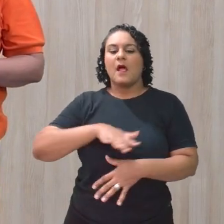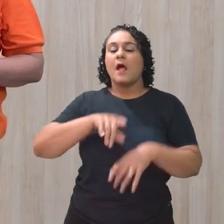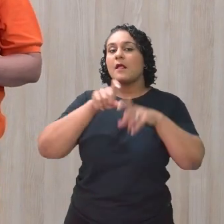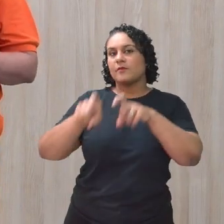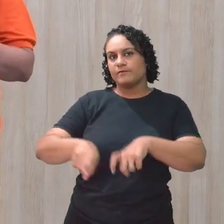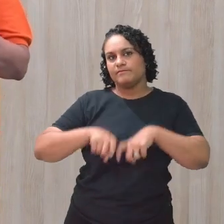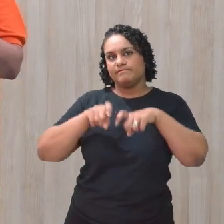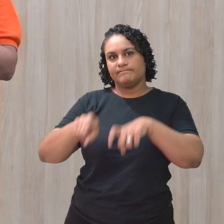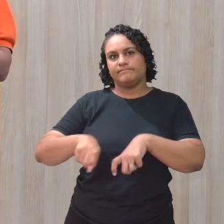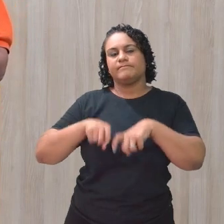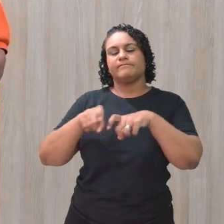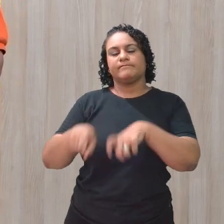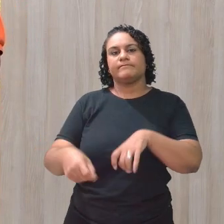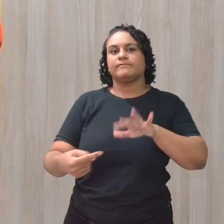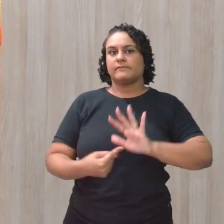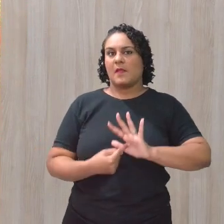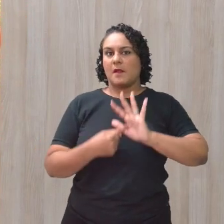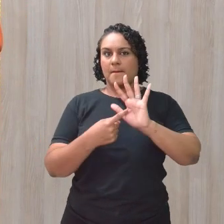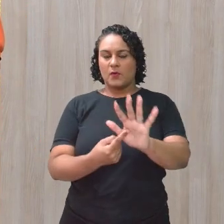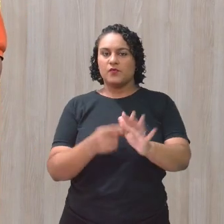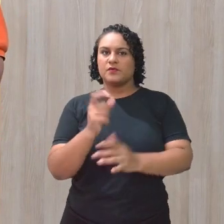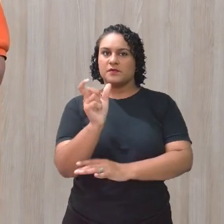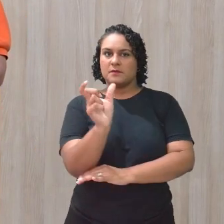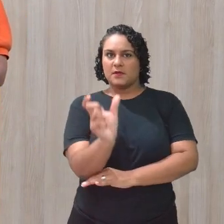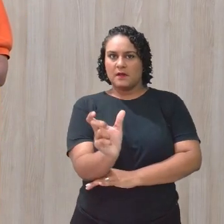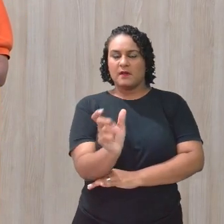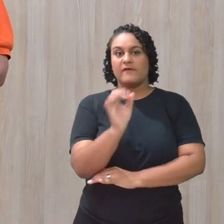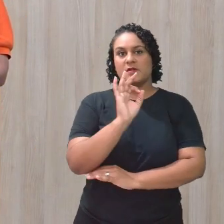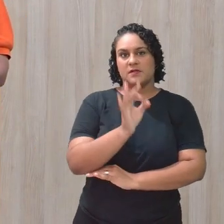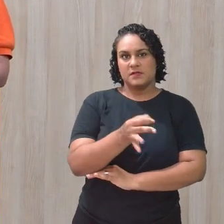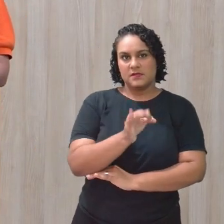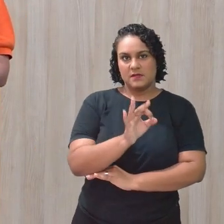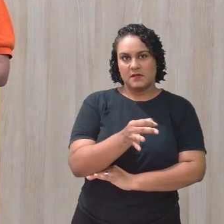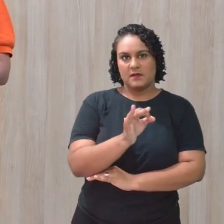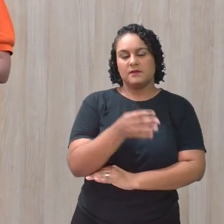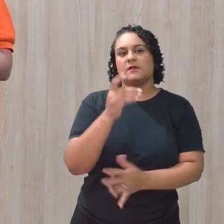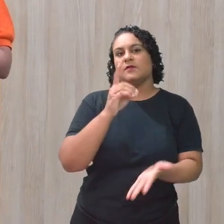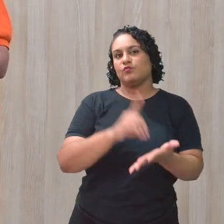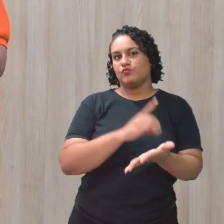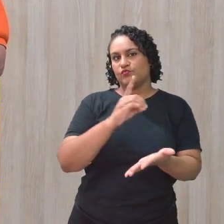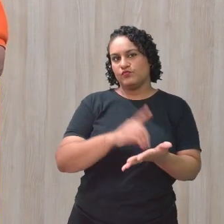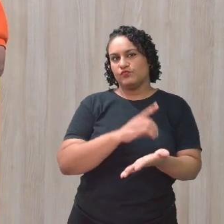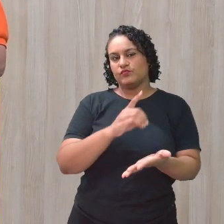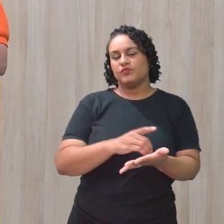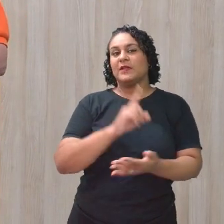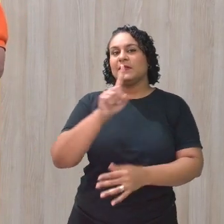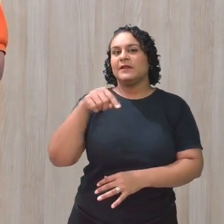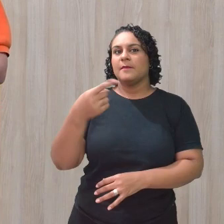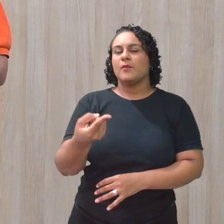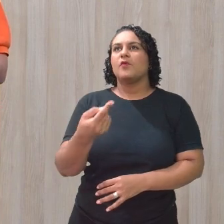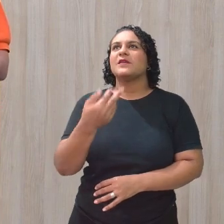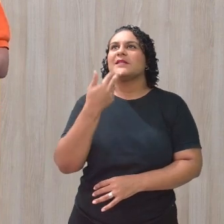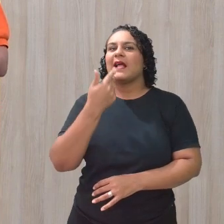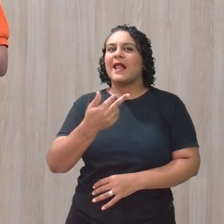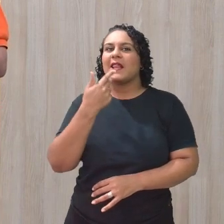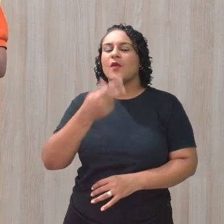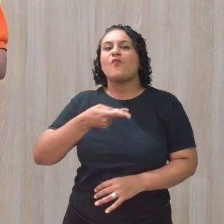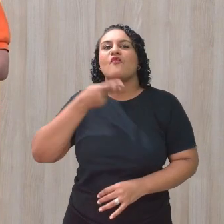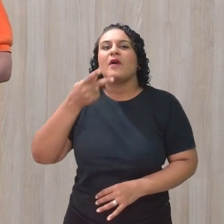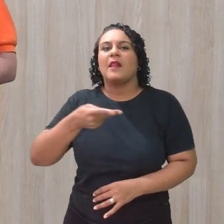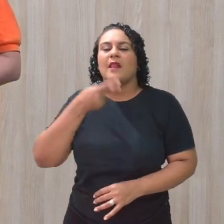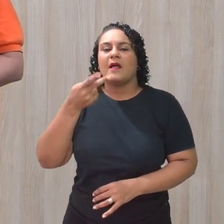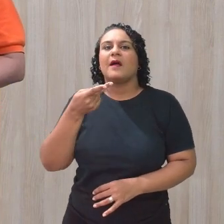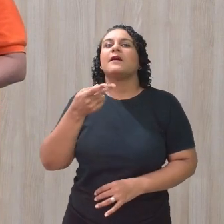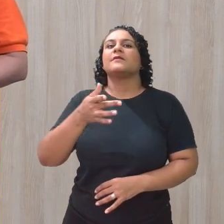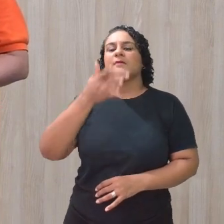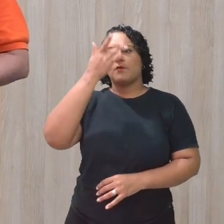rural, e aí ele mostra a palavra correta no dicionário e a língua falada por